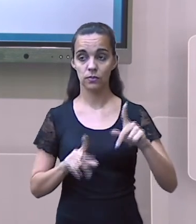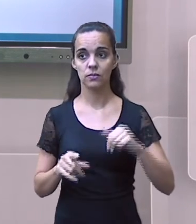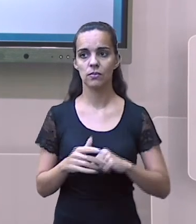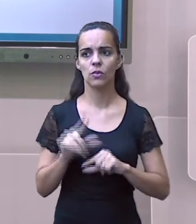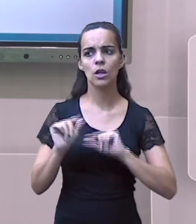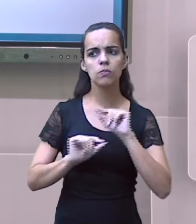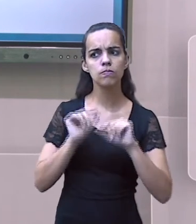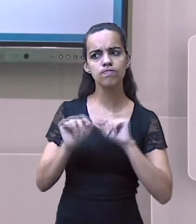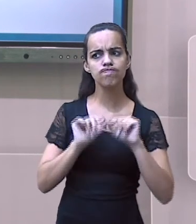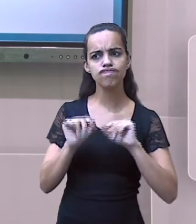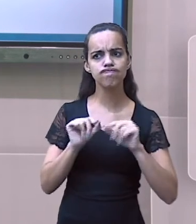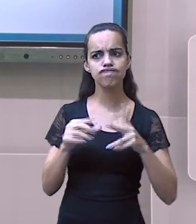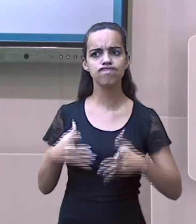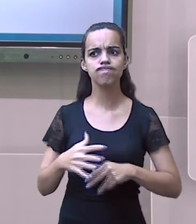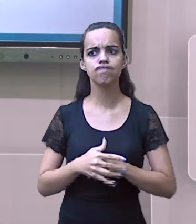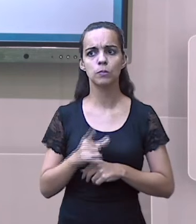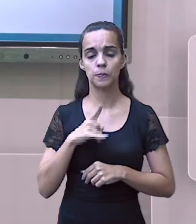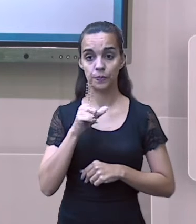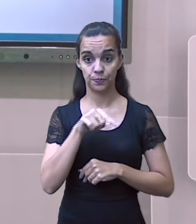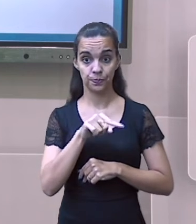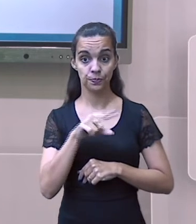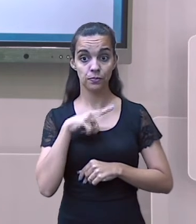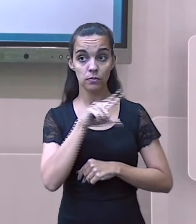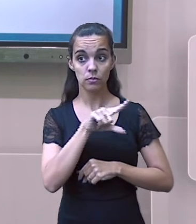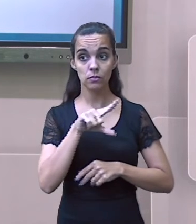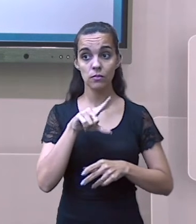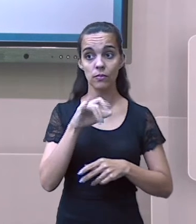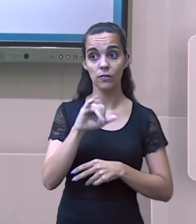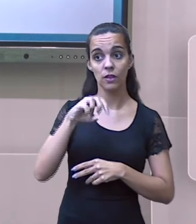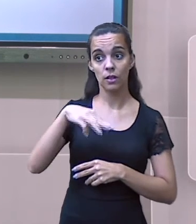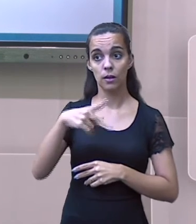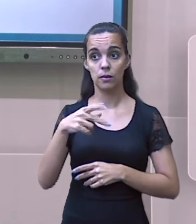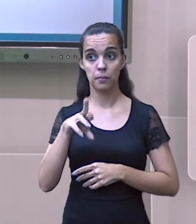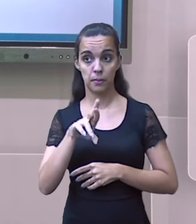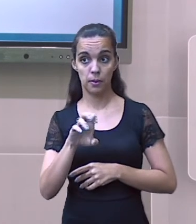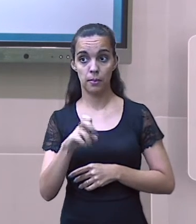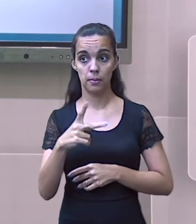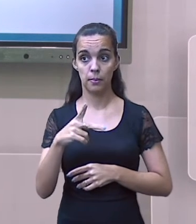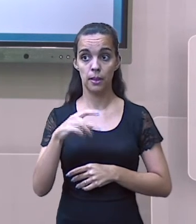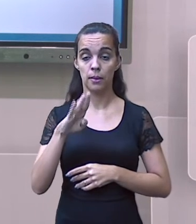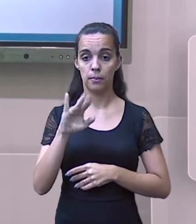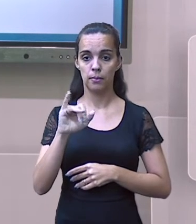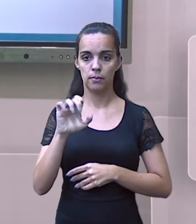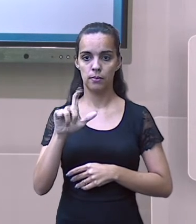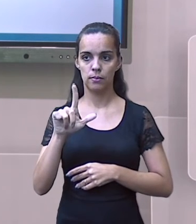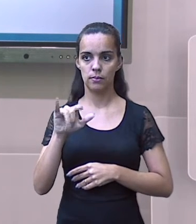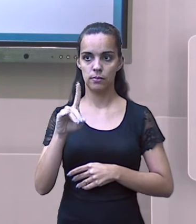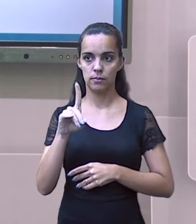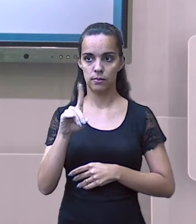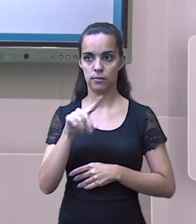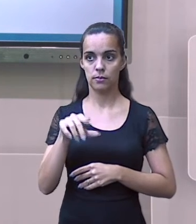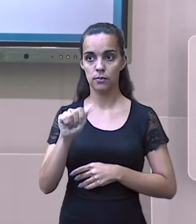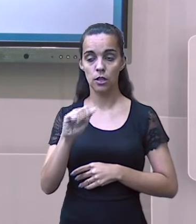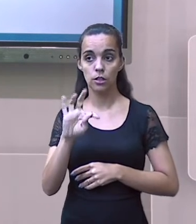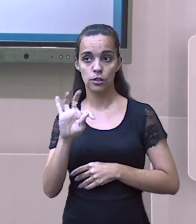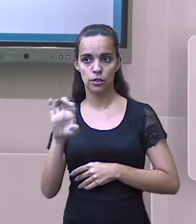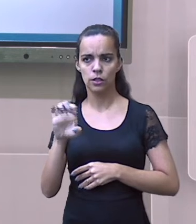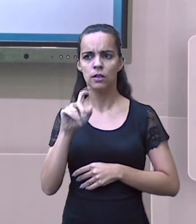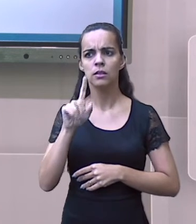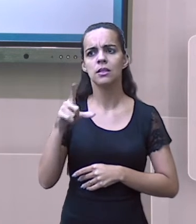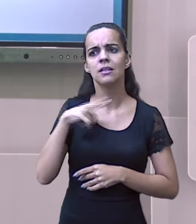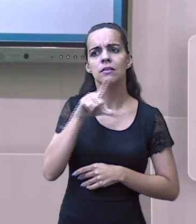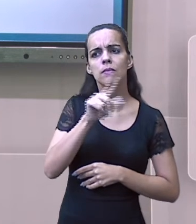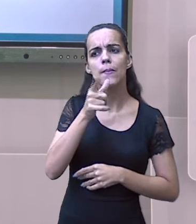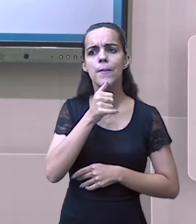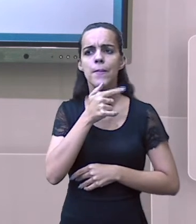o que é? Os impermeabilizantes, eles impedem a penetração da água ali na sua superfície. Já